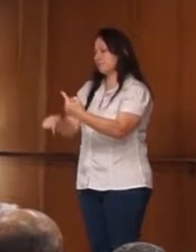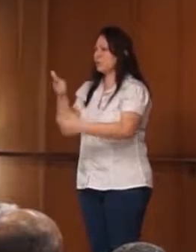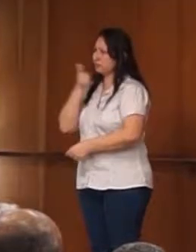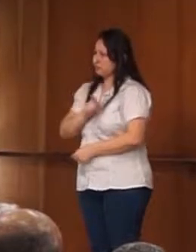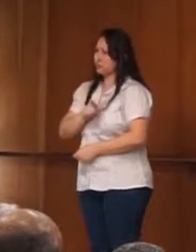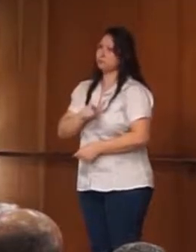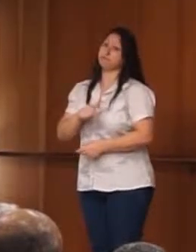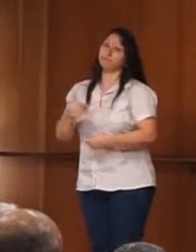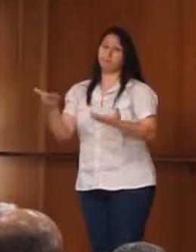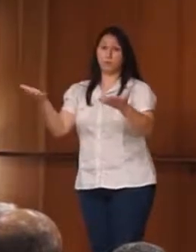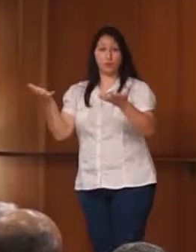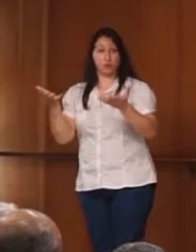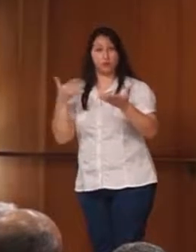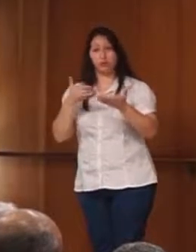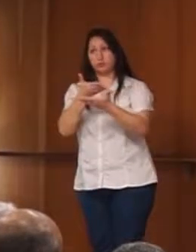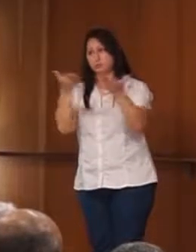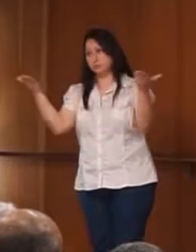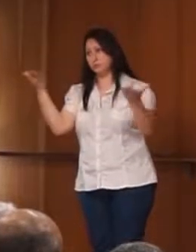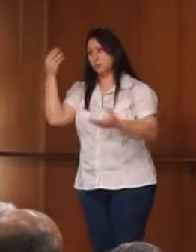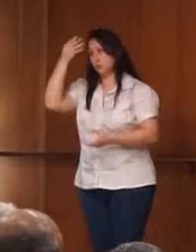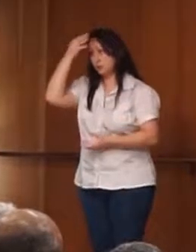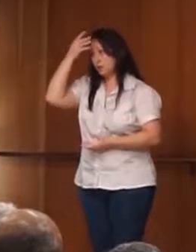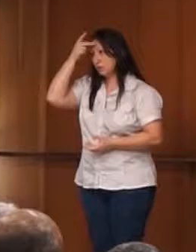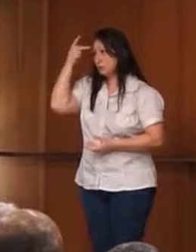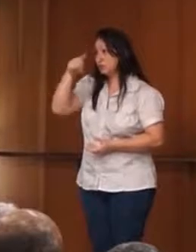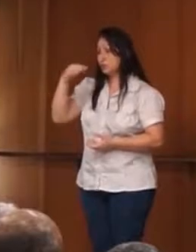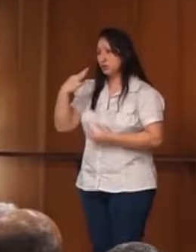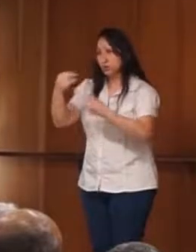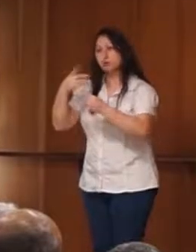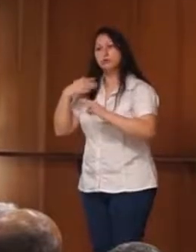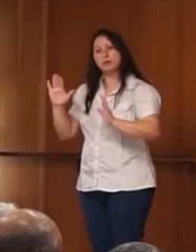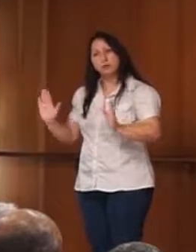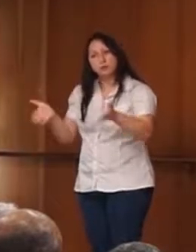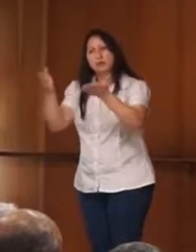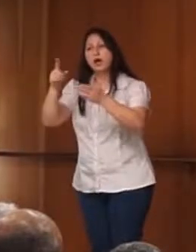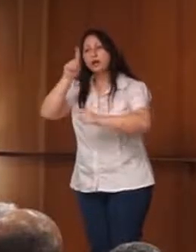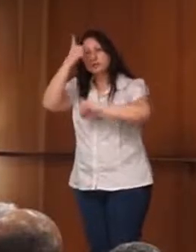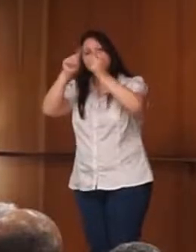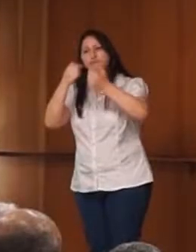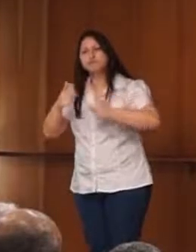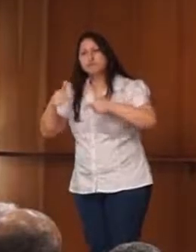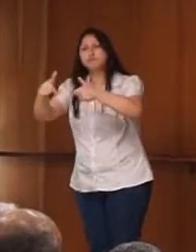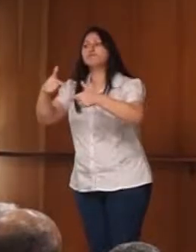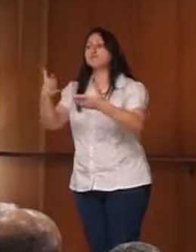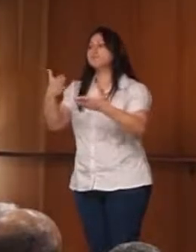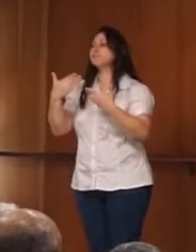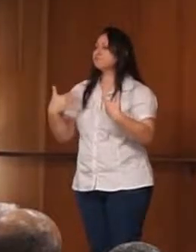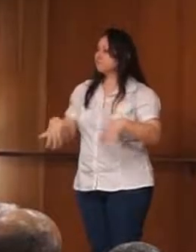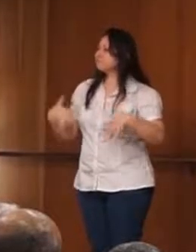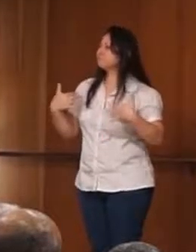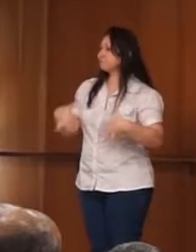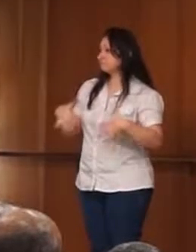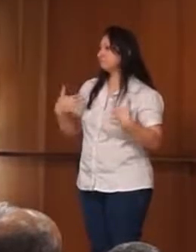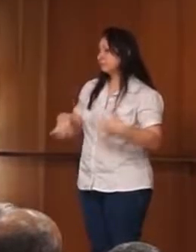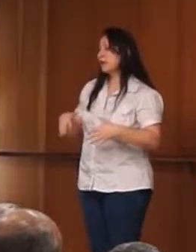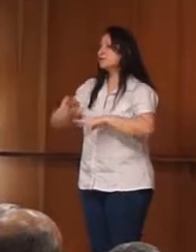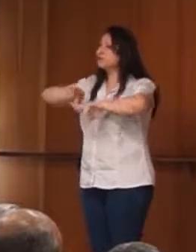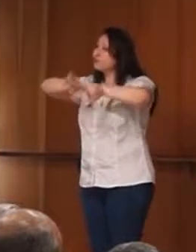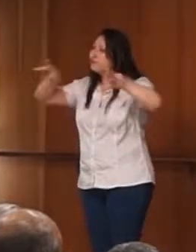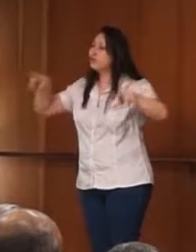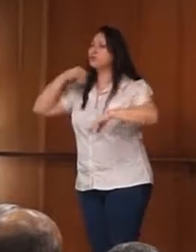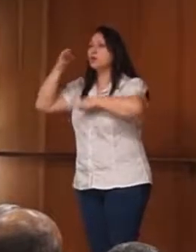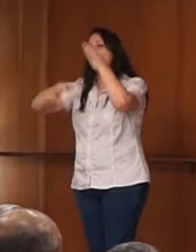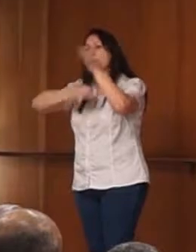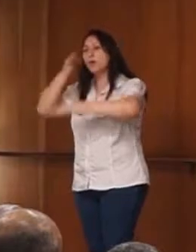Então, eu queria saudar a todos pela iniciativa, dizer que o exercício das diferentes opiniões e da